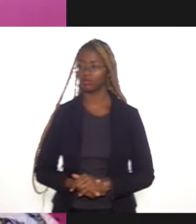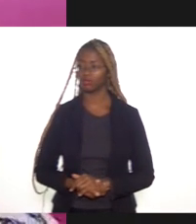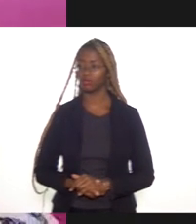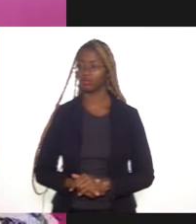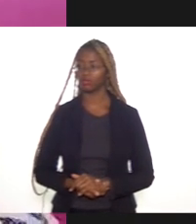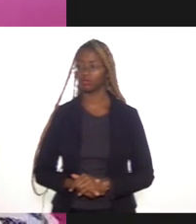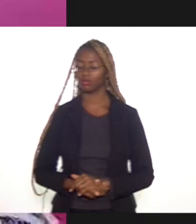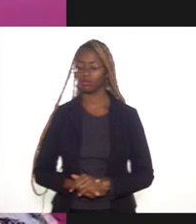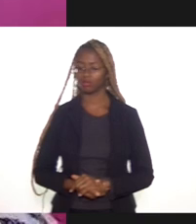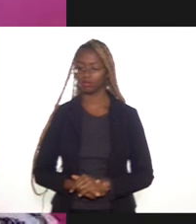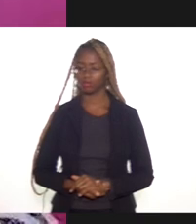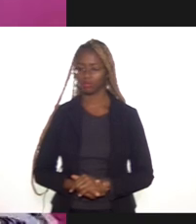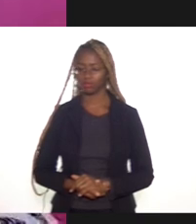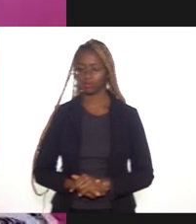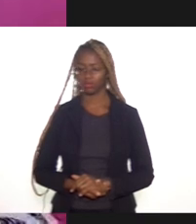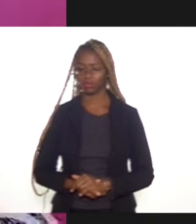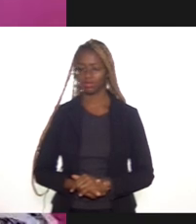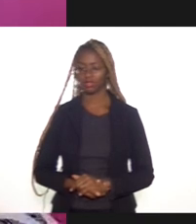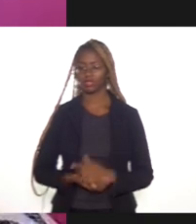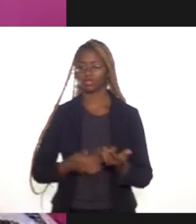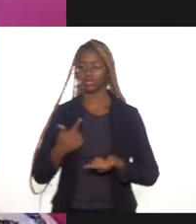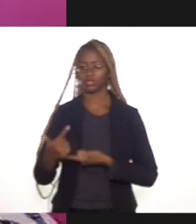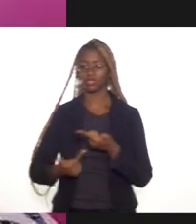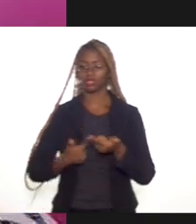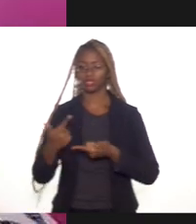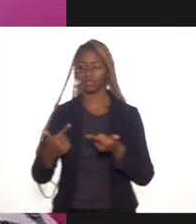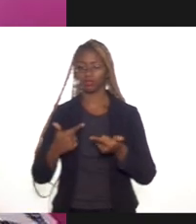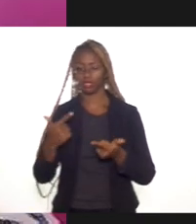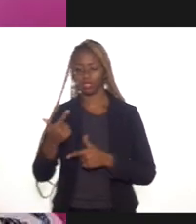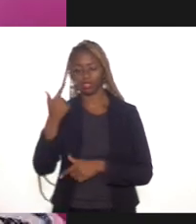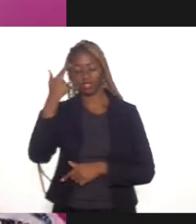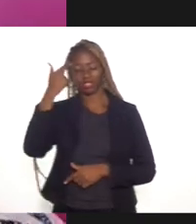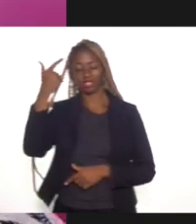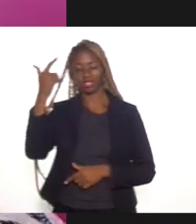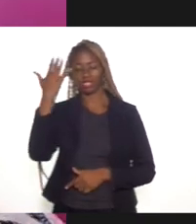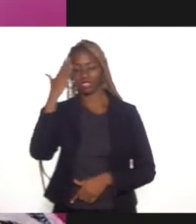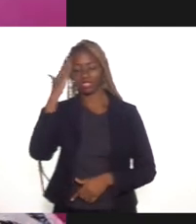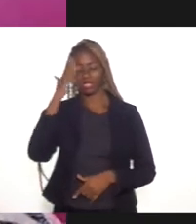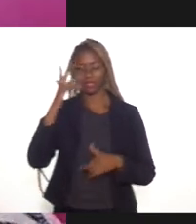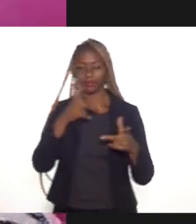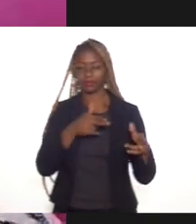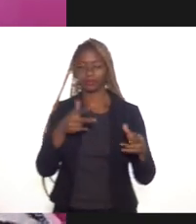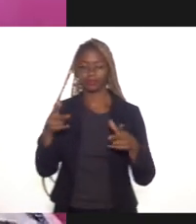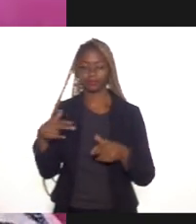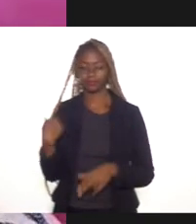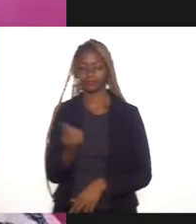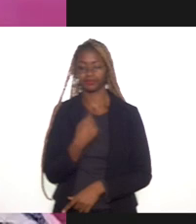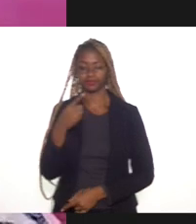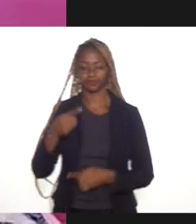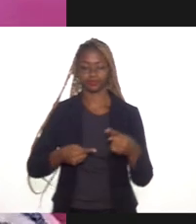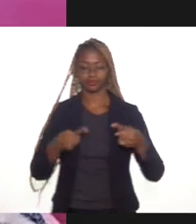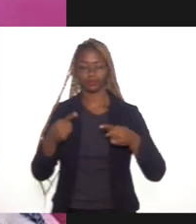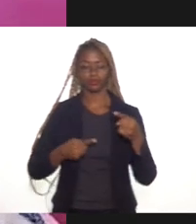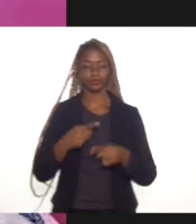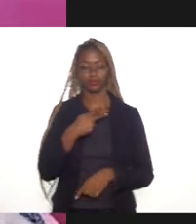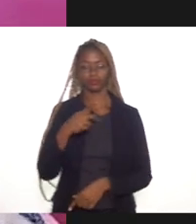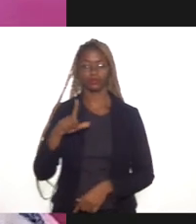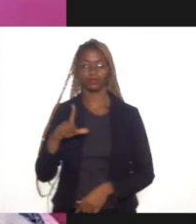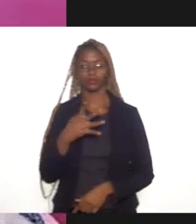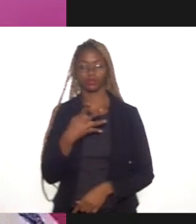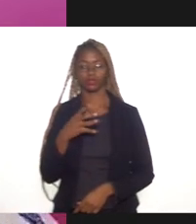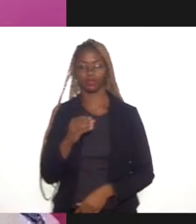trabalhando na mesma linha de entendimento. Nós estamos aqui debatendo sobre o projeto de lei